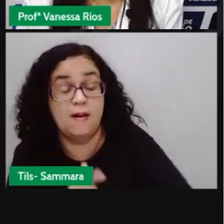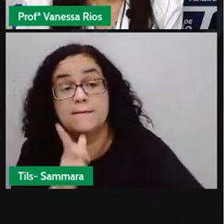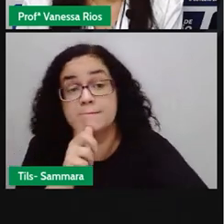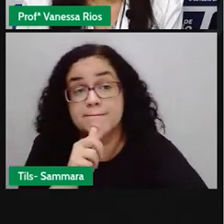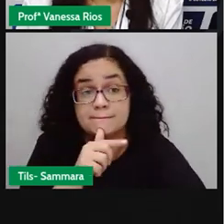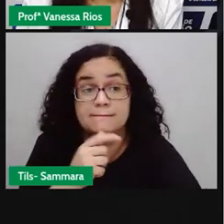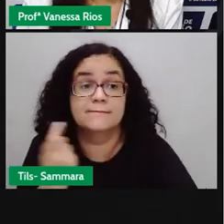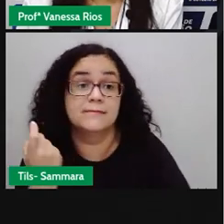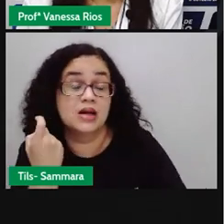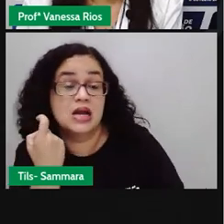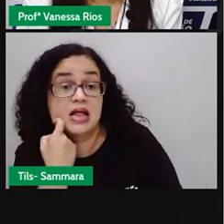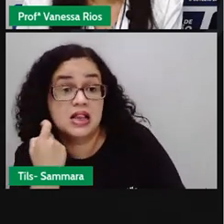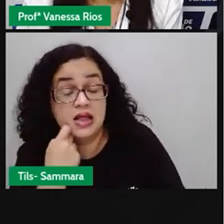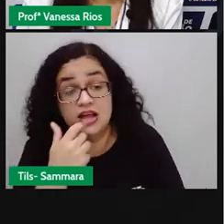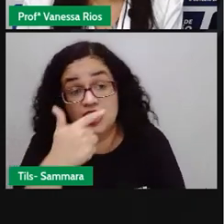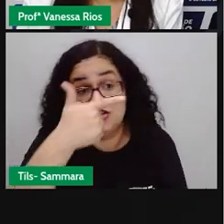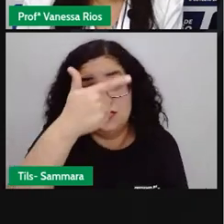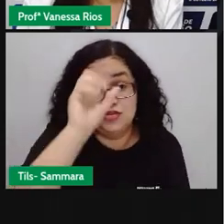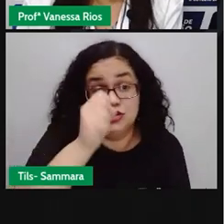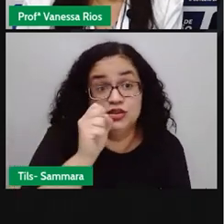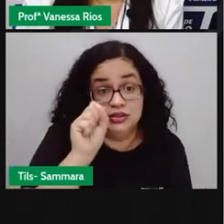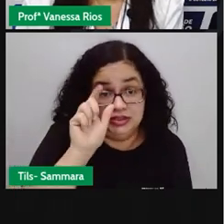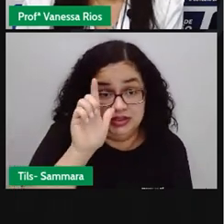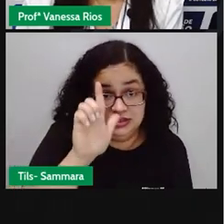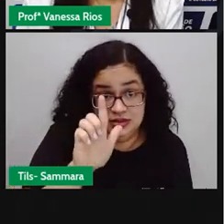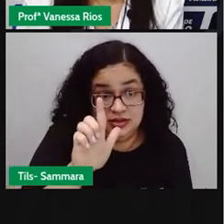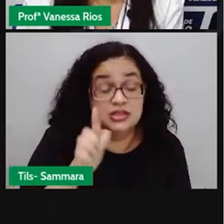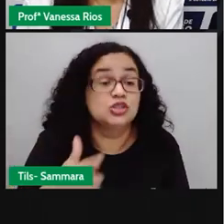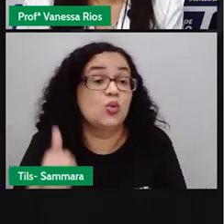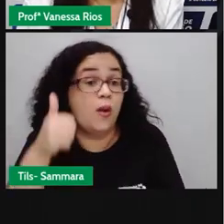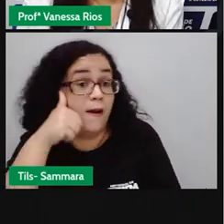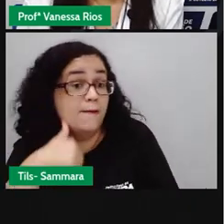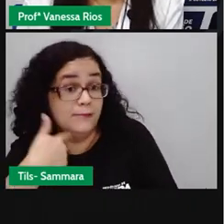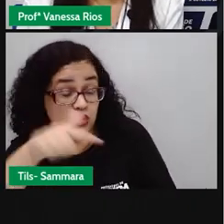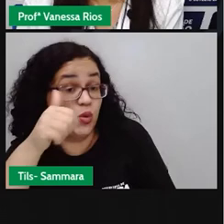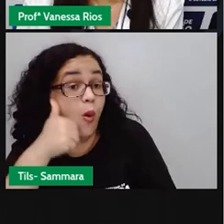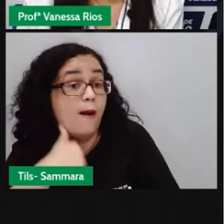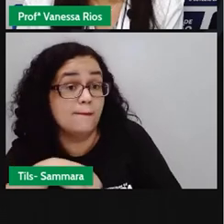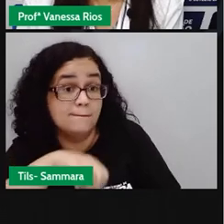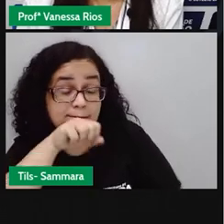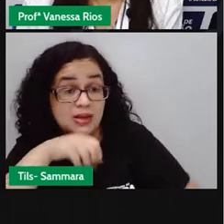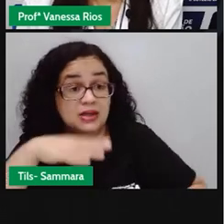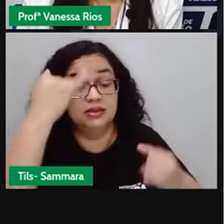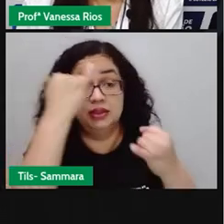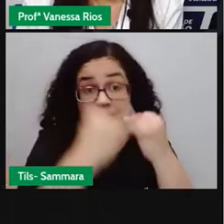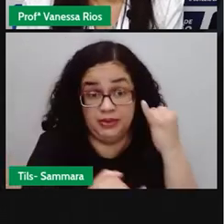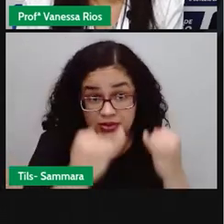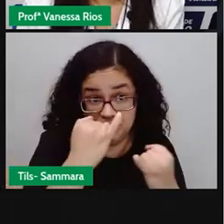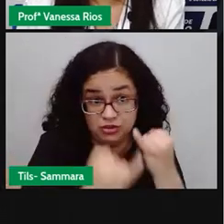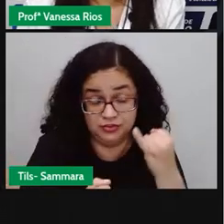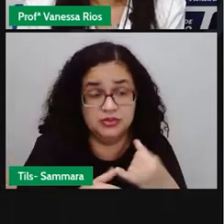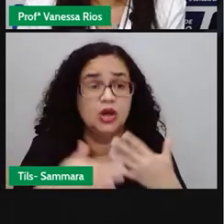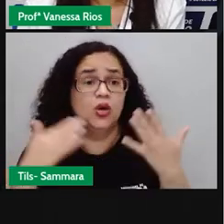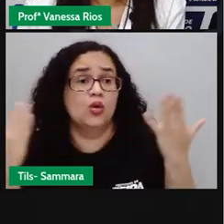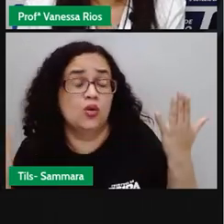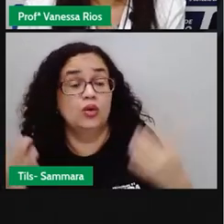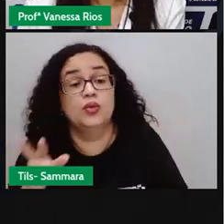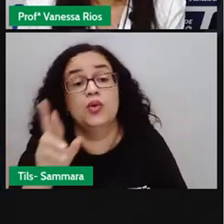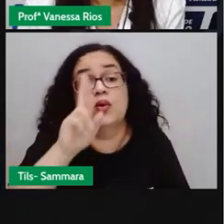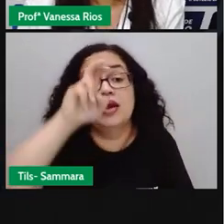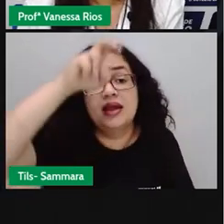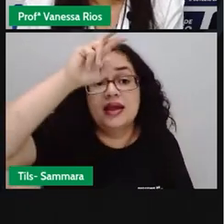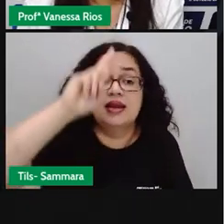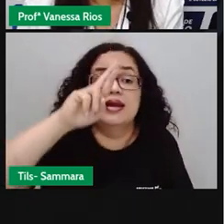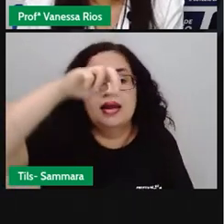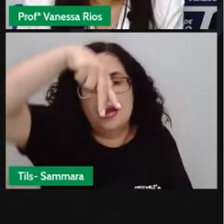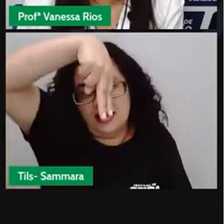com capacidade para 28 litros. Sua mãe colocou água até a metade. Como Renata pode